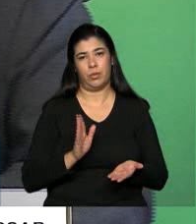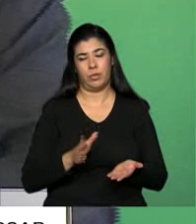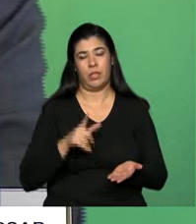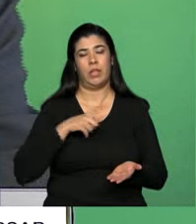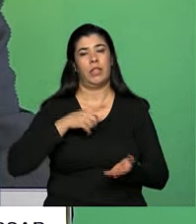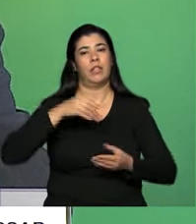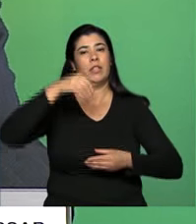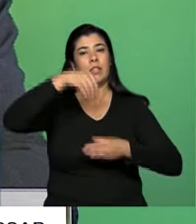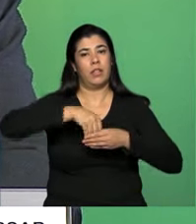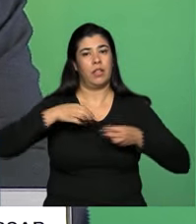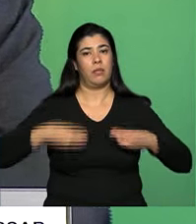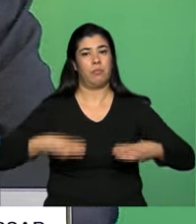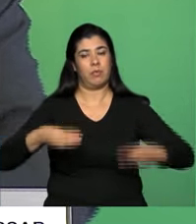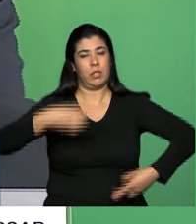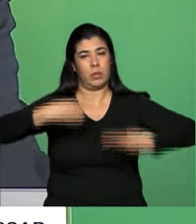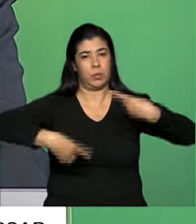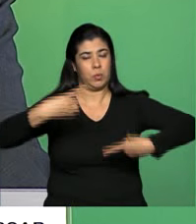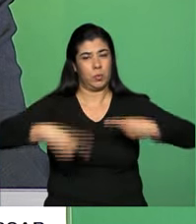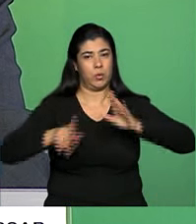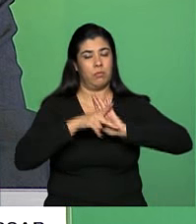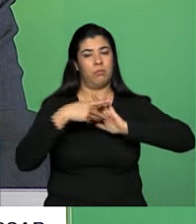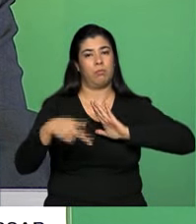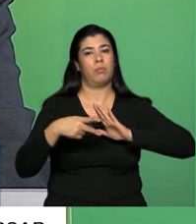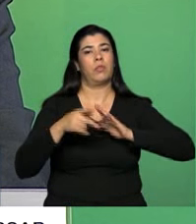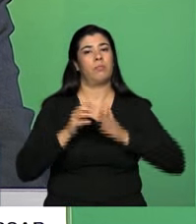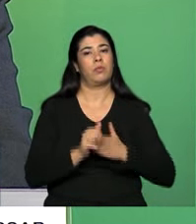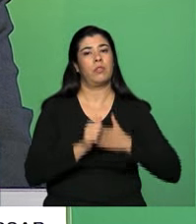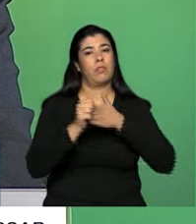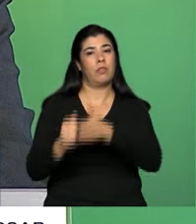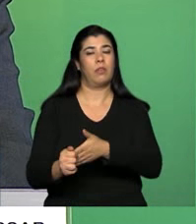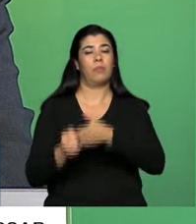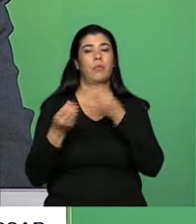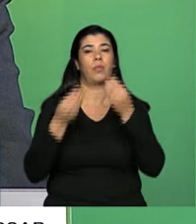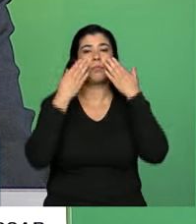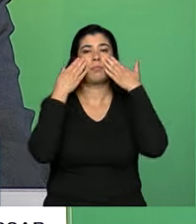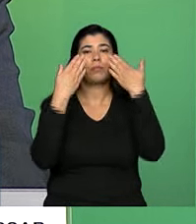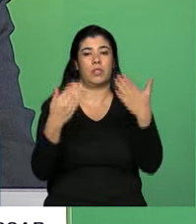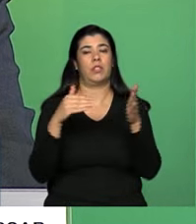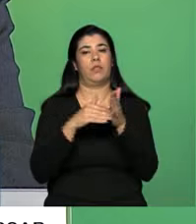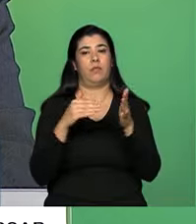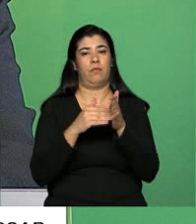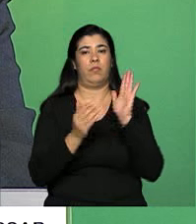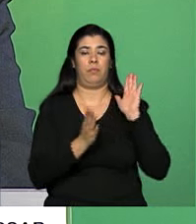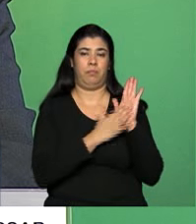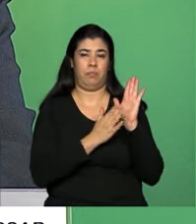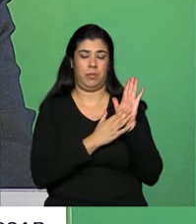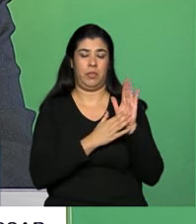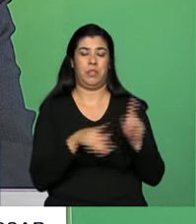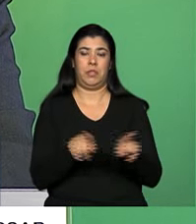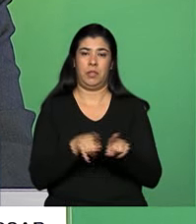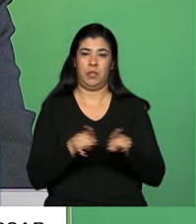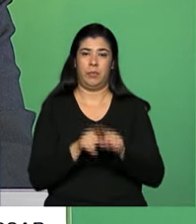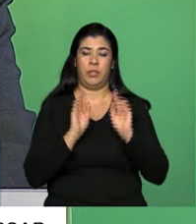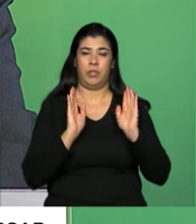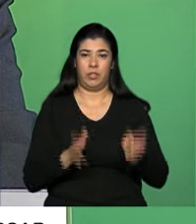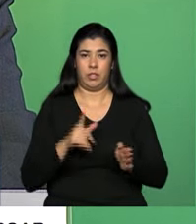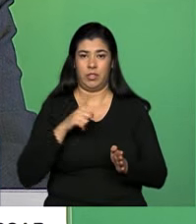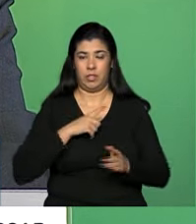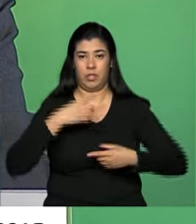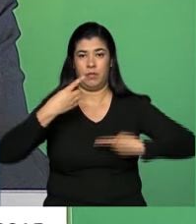debate interno e o encaminhamento paraas suas definições para apresentação final foi também